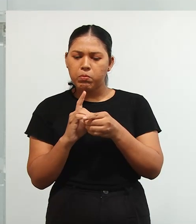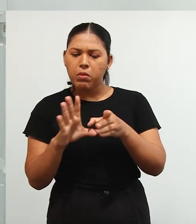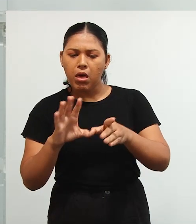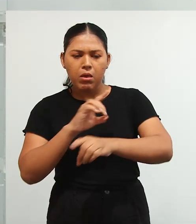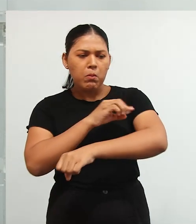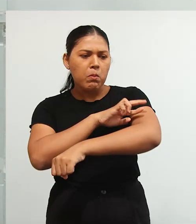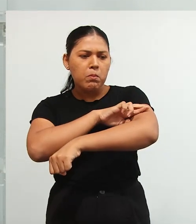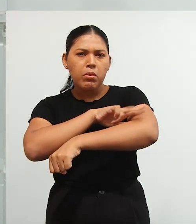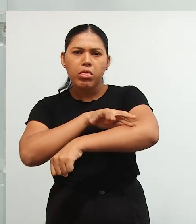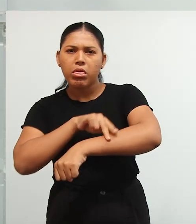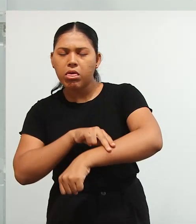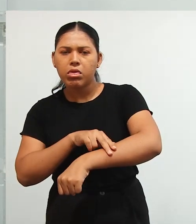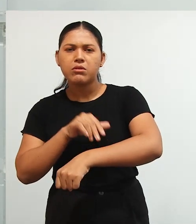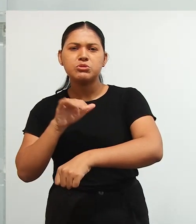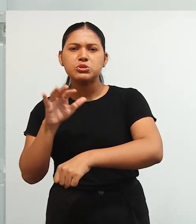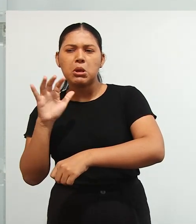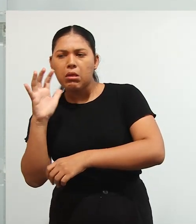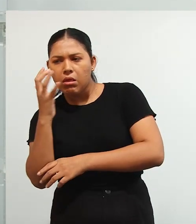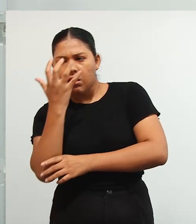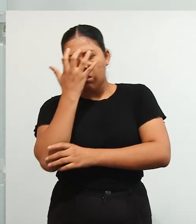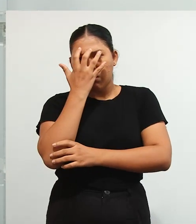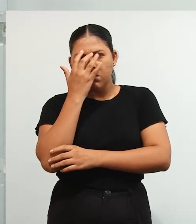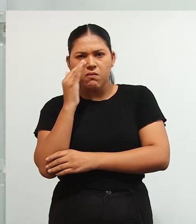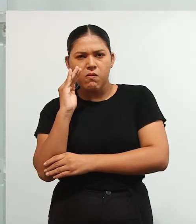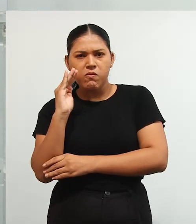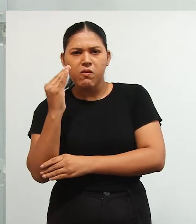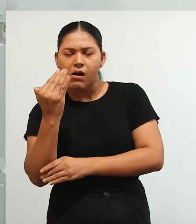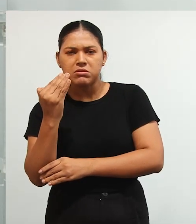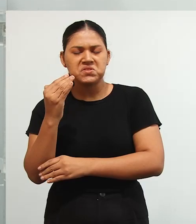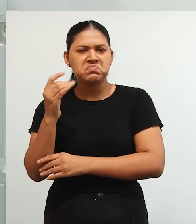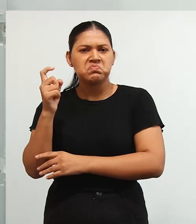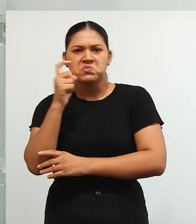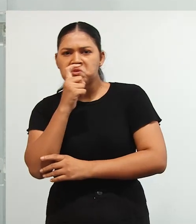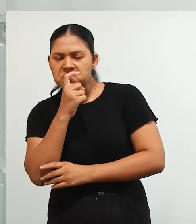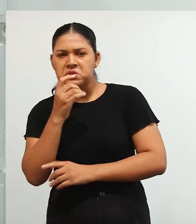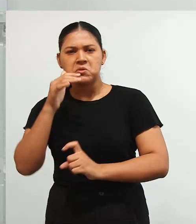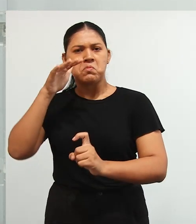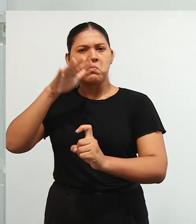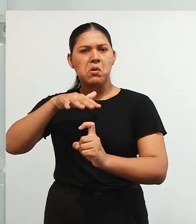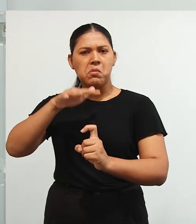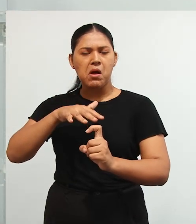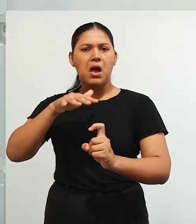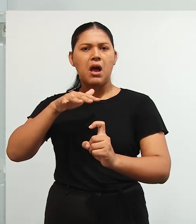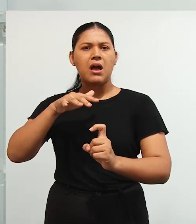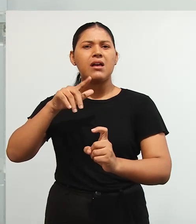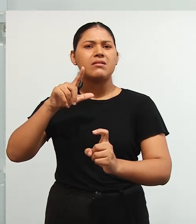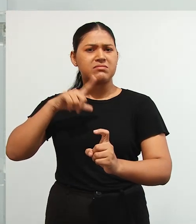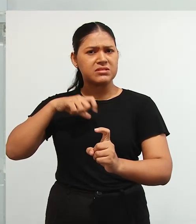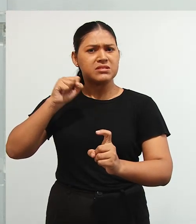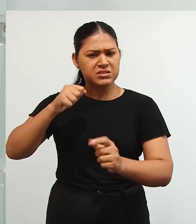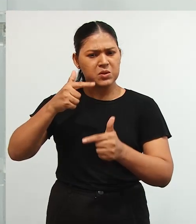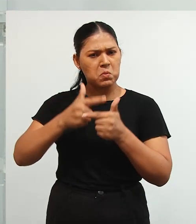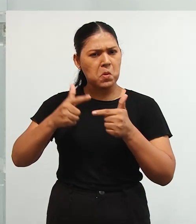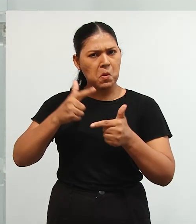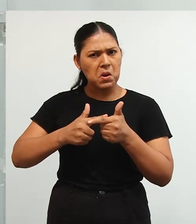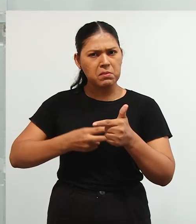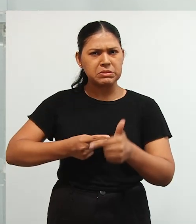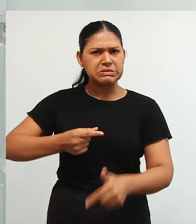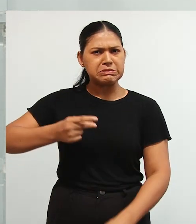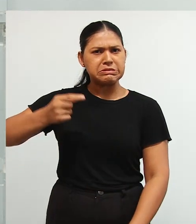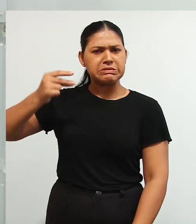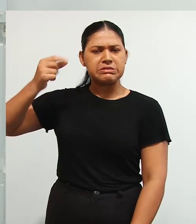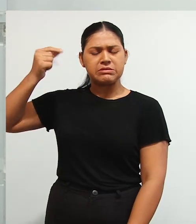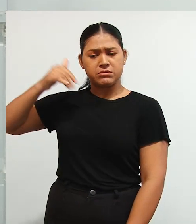mascarar, ao longo de muitas décadas, as tensões existentes do ponto de vista étnico-racial